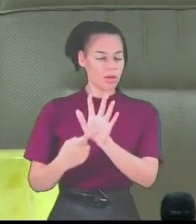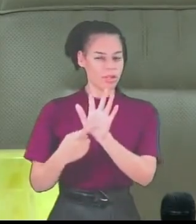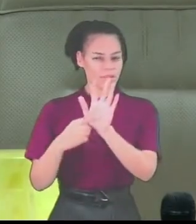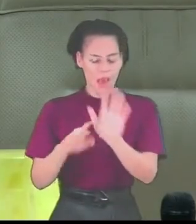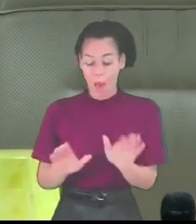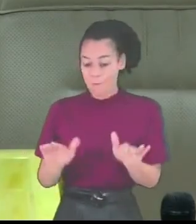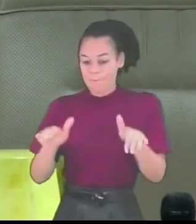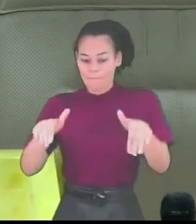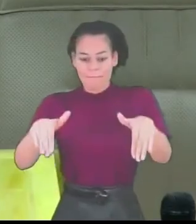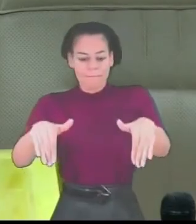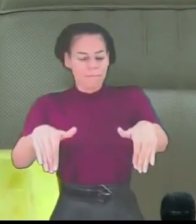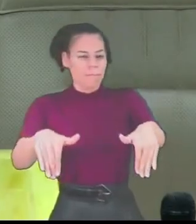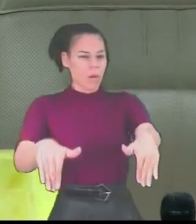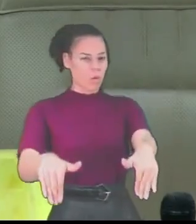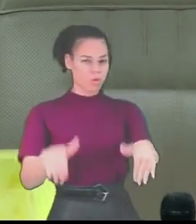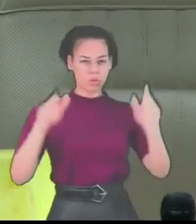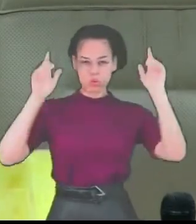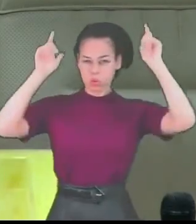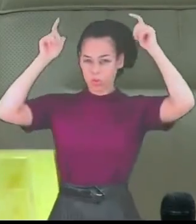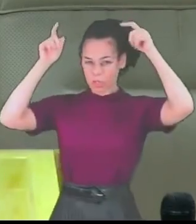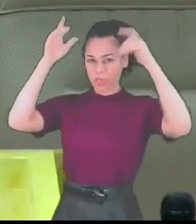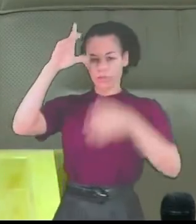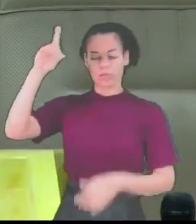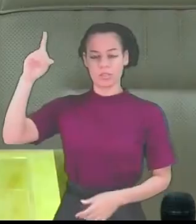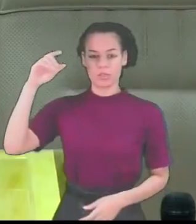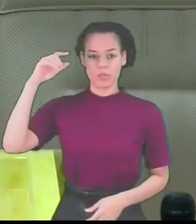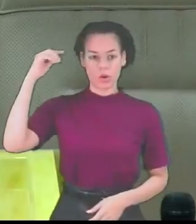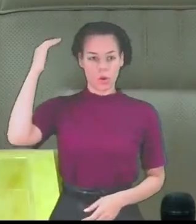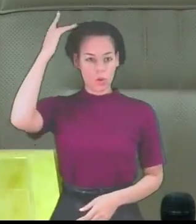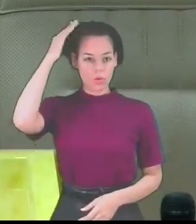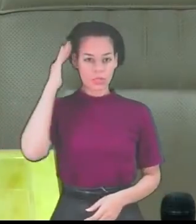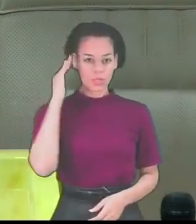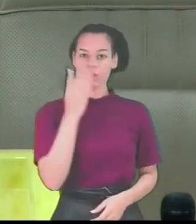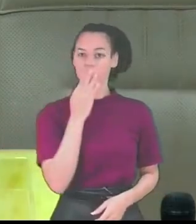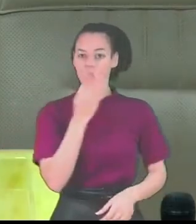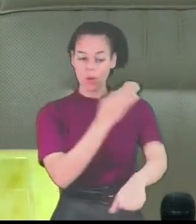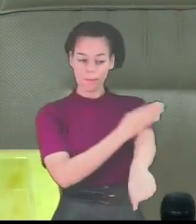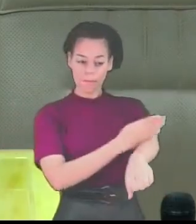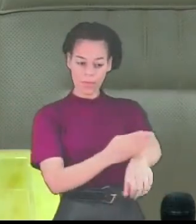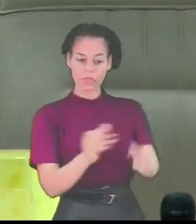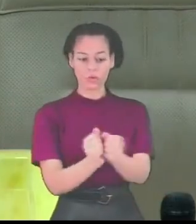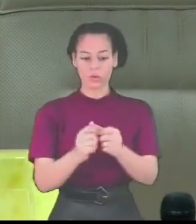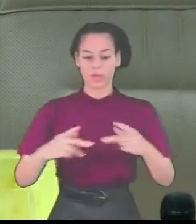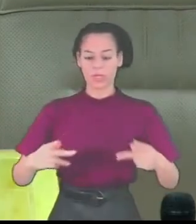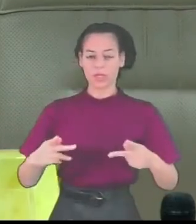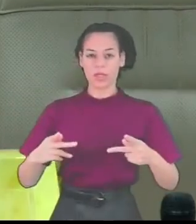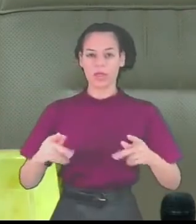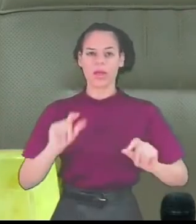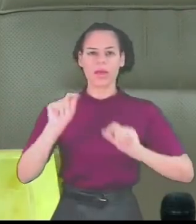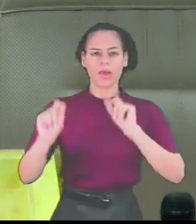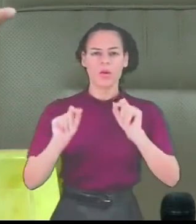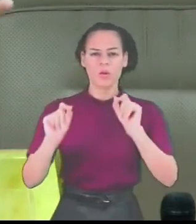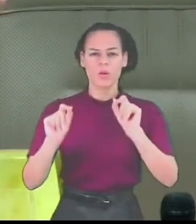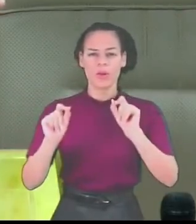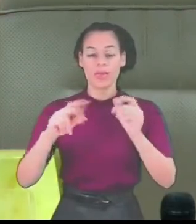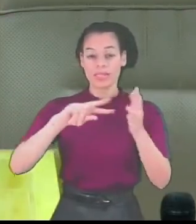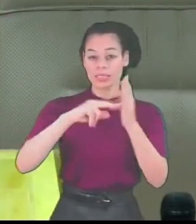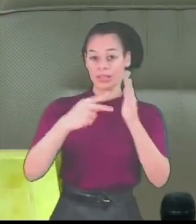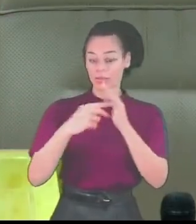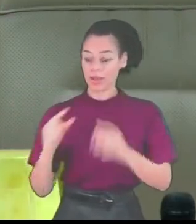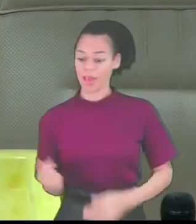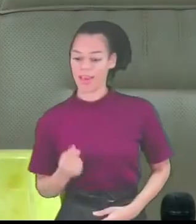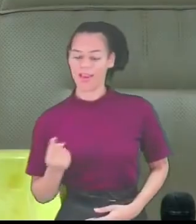majestade de Deus os cabelos dele brancos no Apocalipse fala da sua eternidade